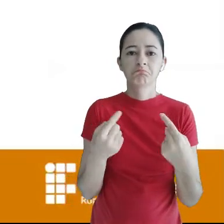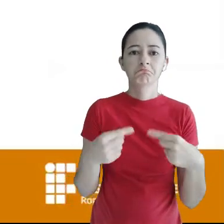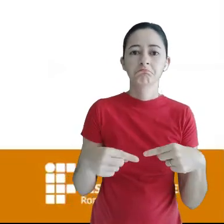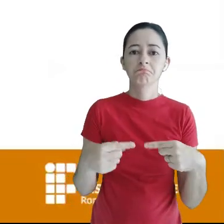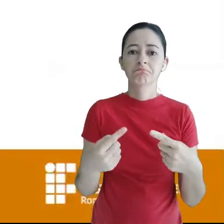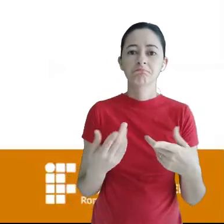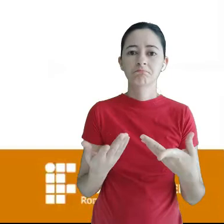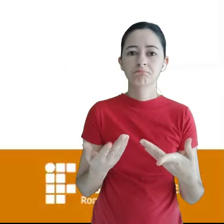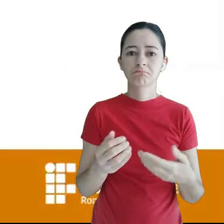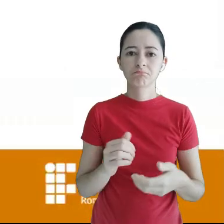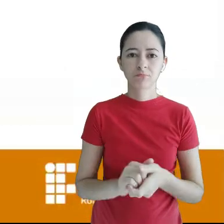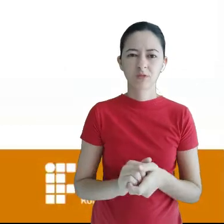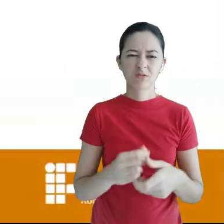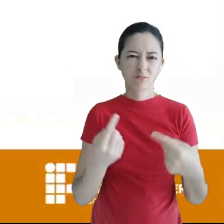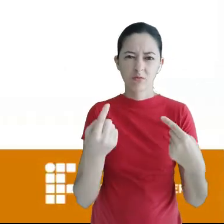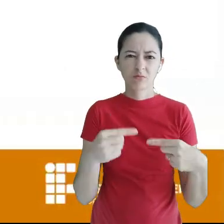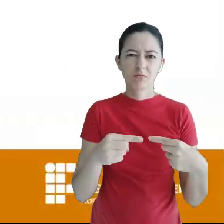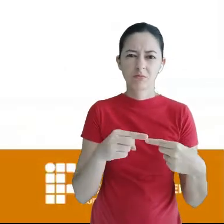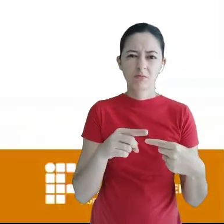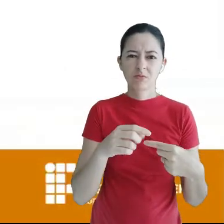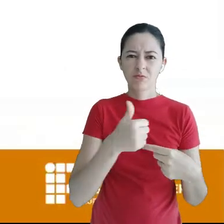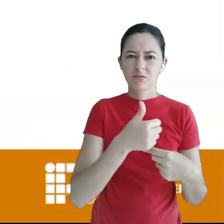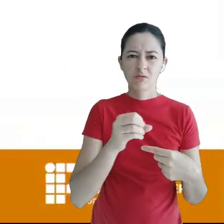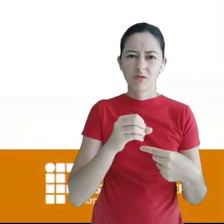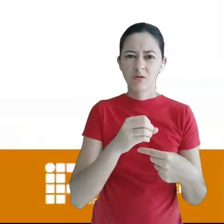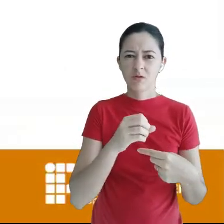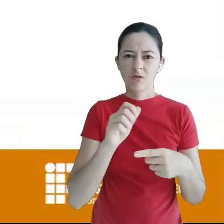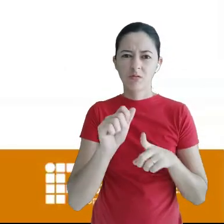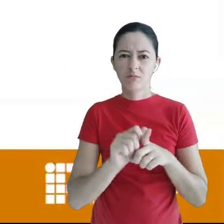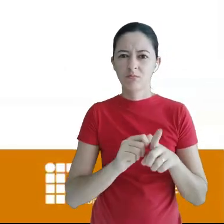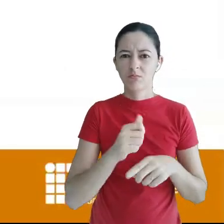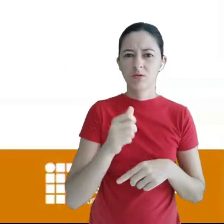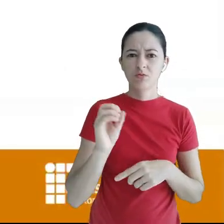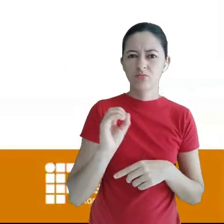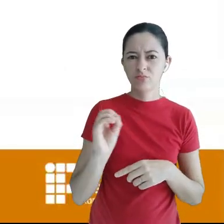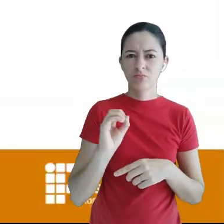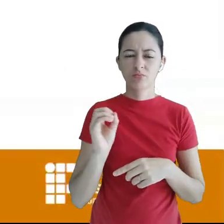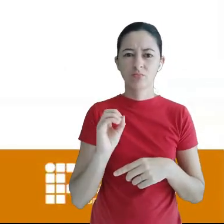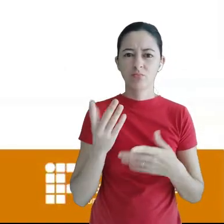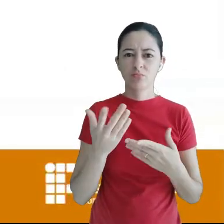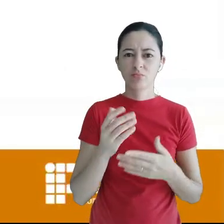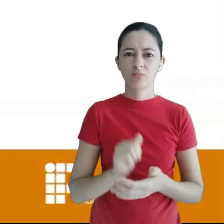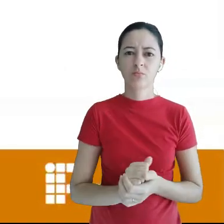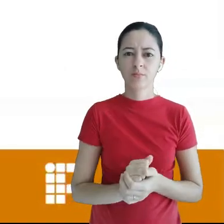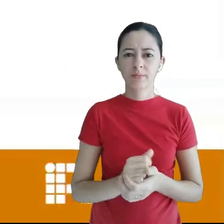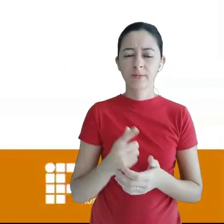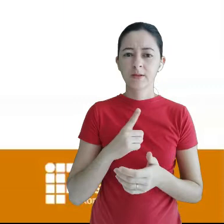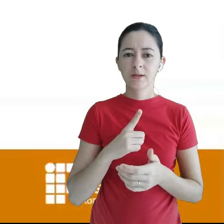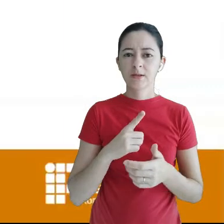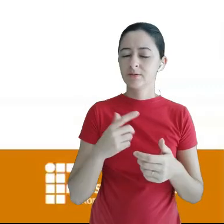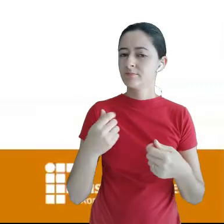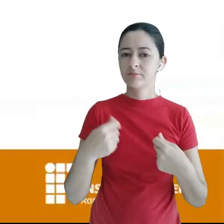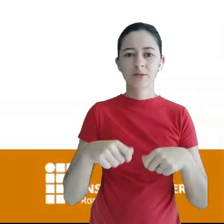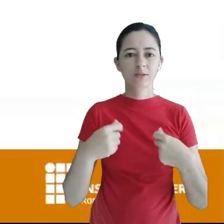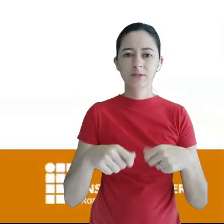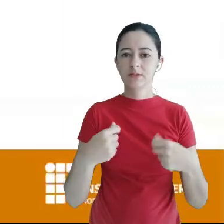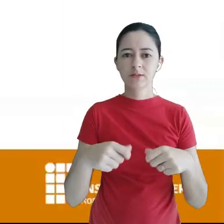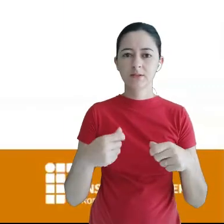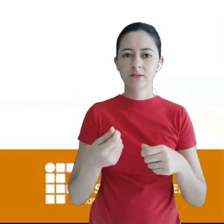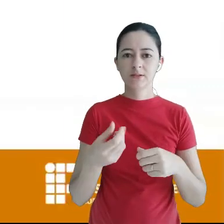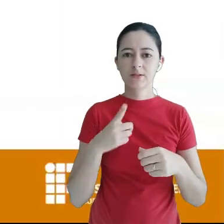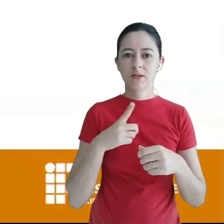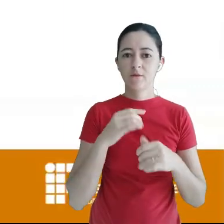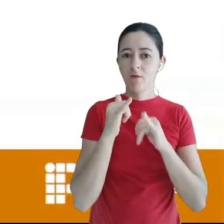de 10 do 10 de 2010? Não faz muito sentido. Não é uma característica de jogador. Então,